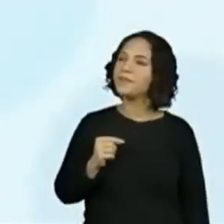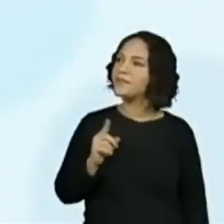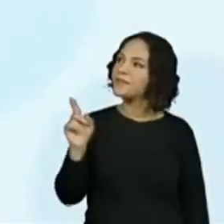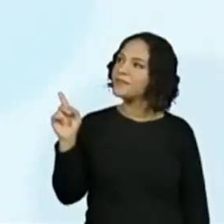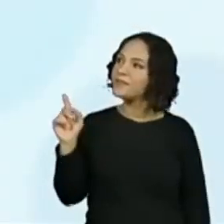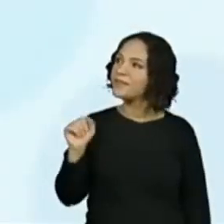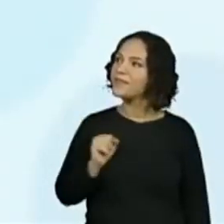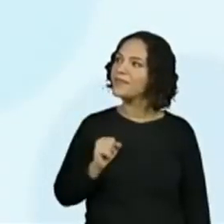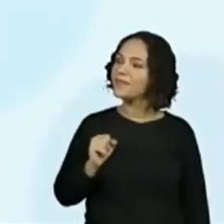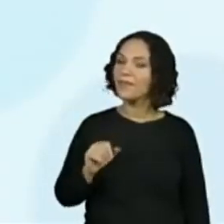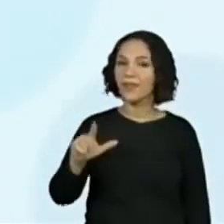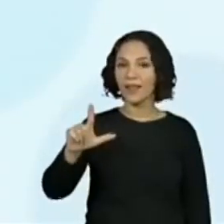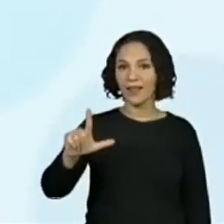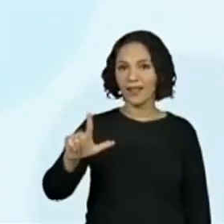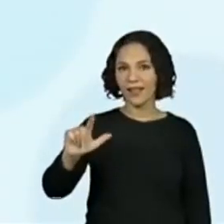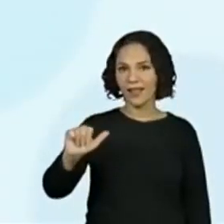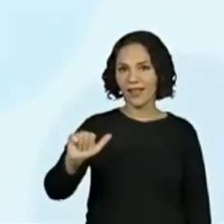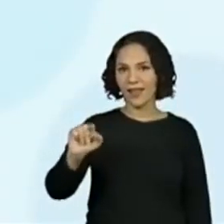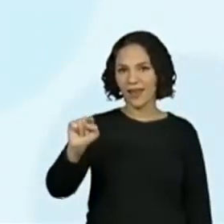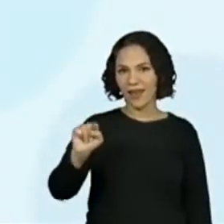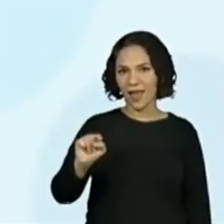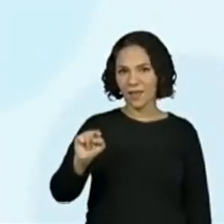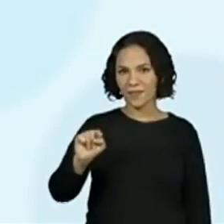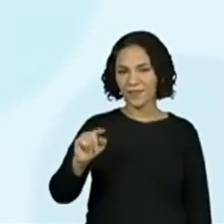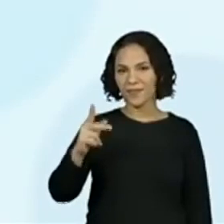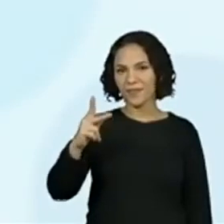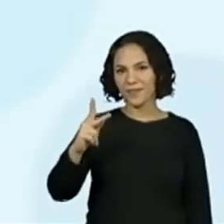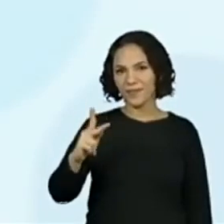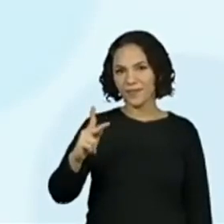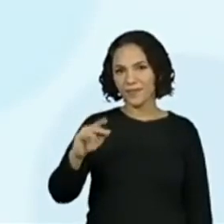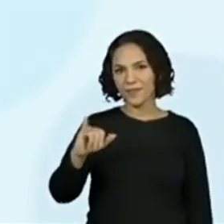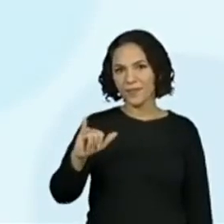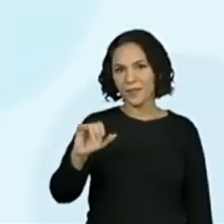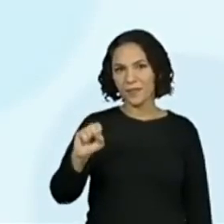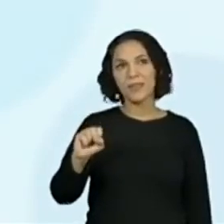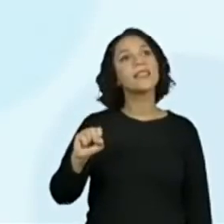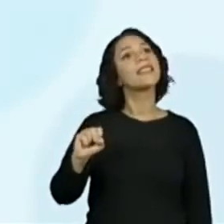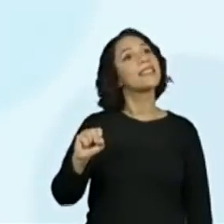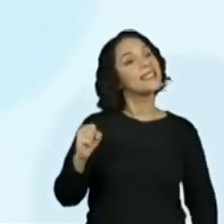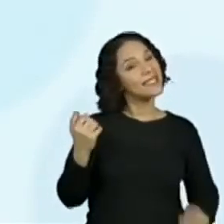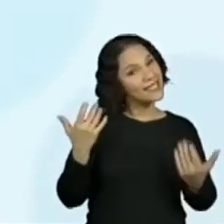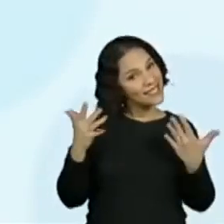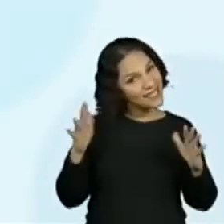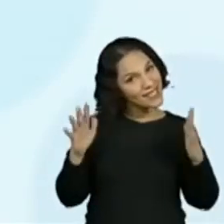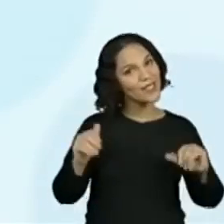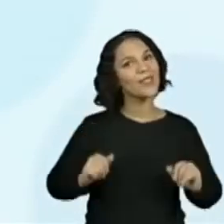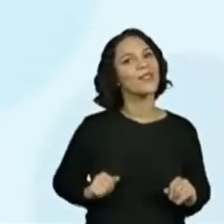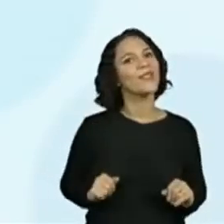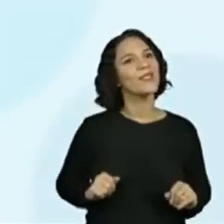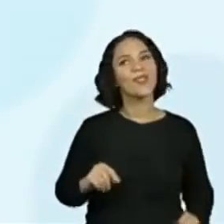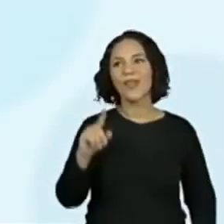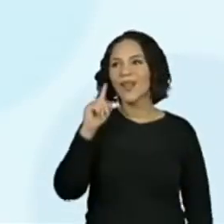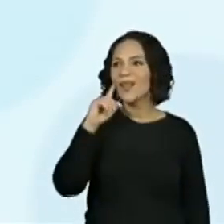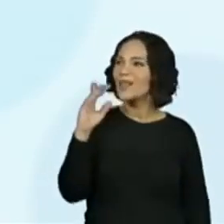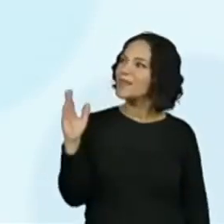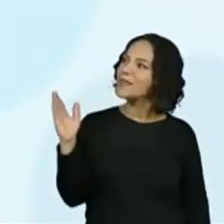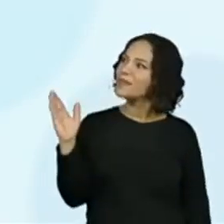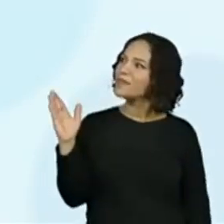pra Giovana, pra gente olhar lá. Lápis, isso. Lápis. É o